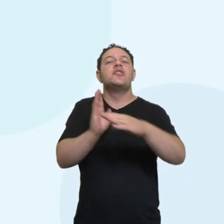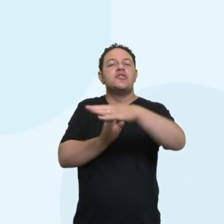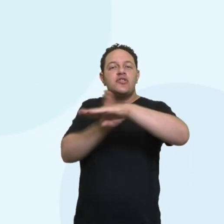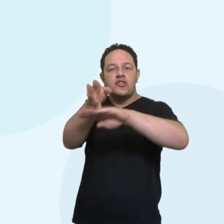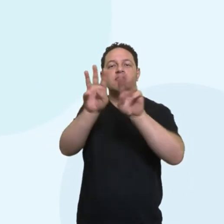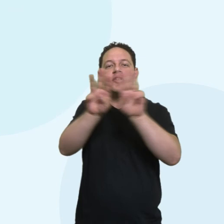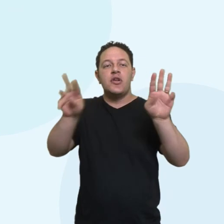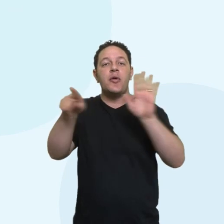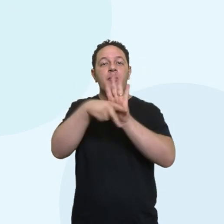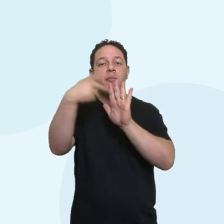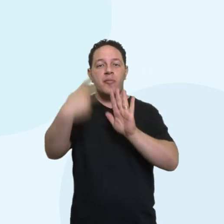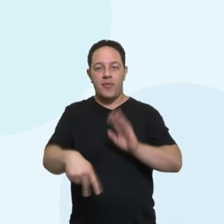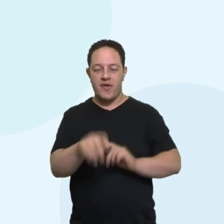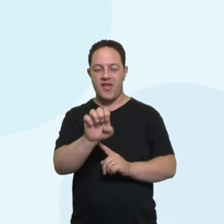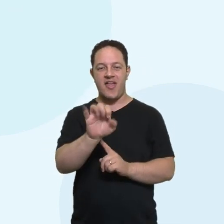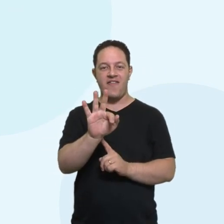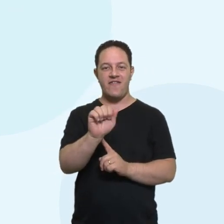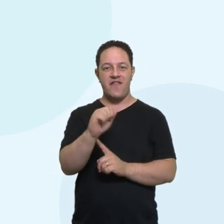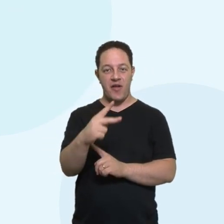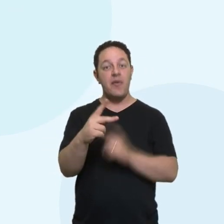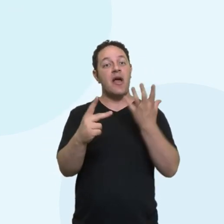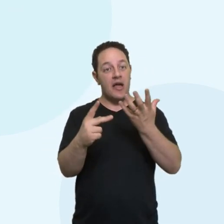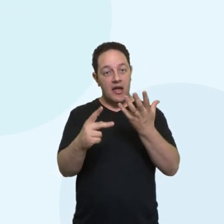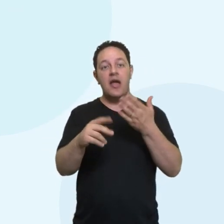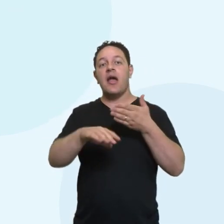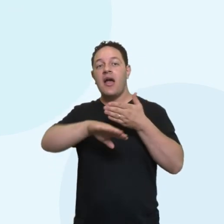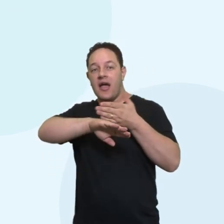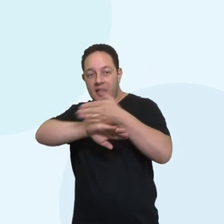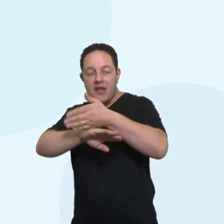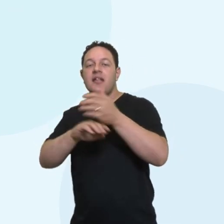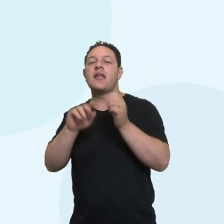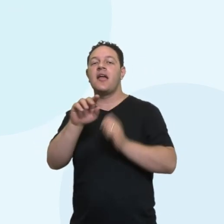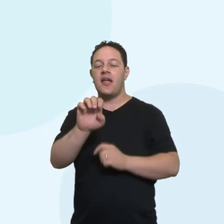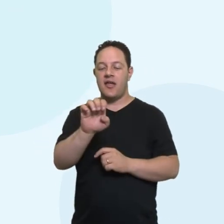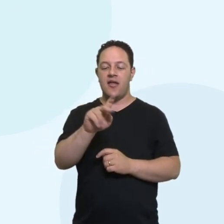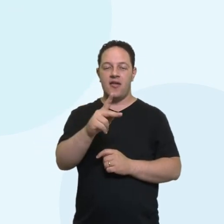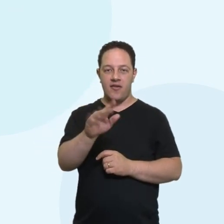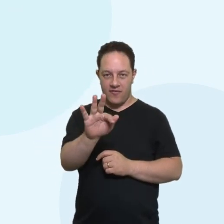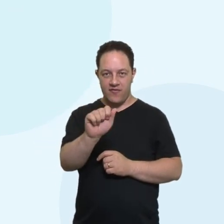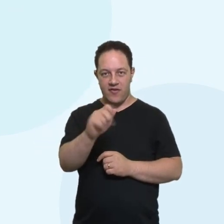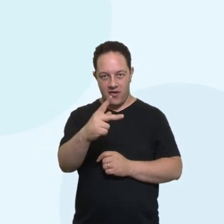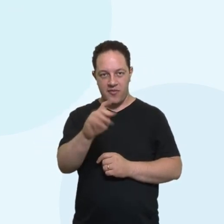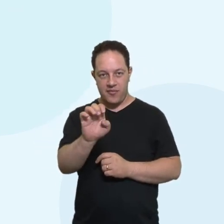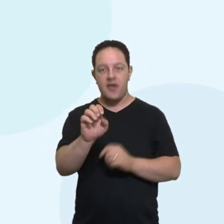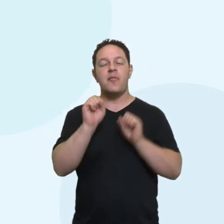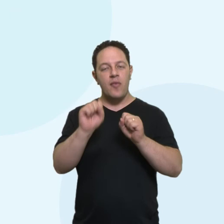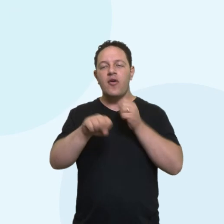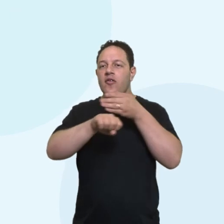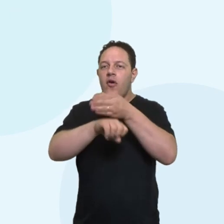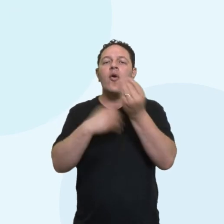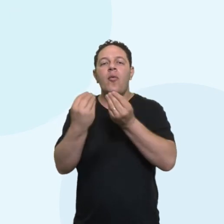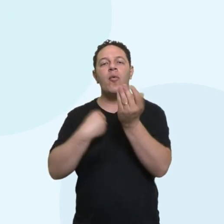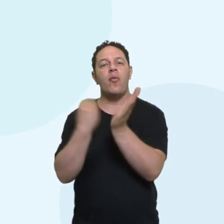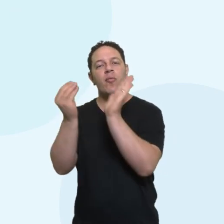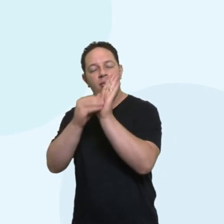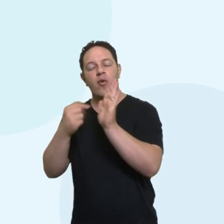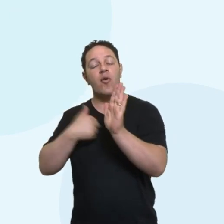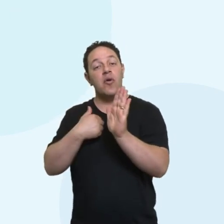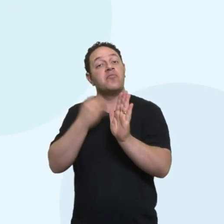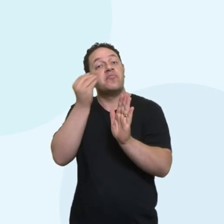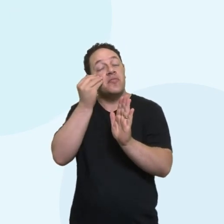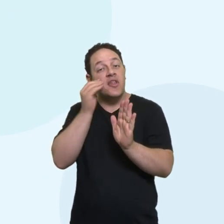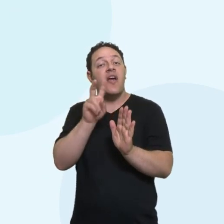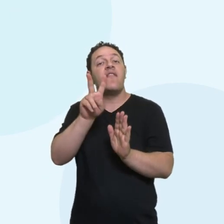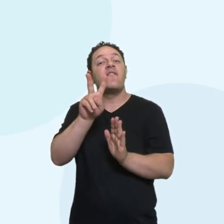de Talentos da Efapi tá então se você quer atuar como formador aqui né fap você pode apontar a câmera do seu celular